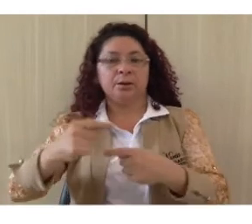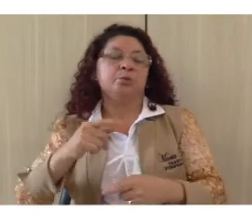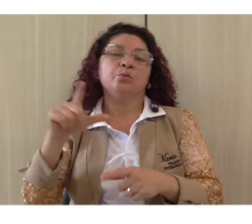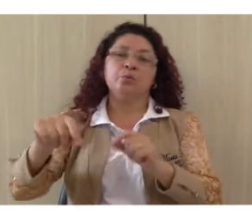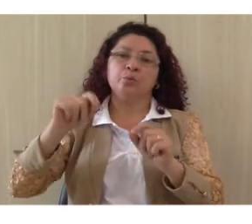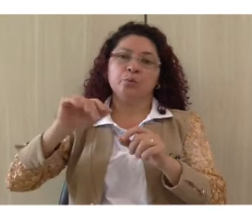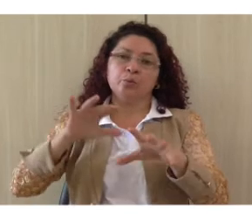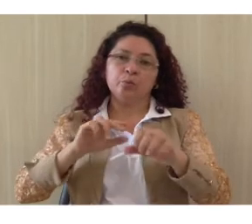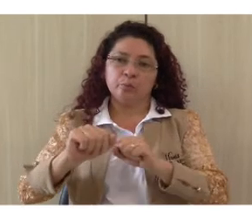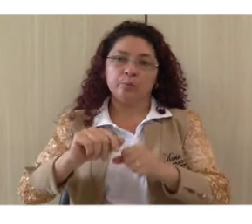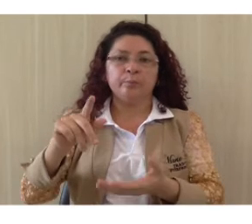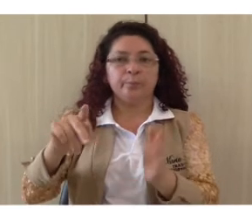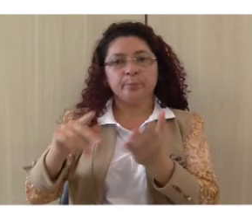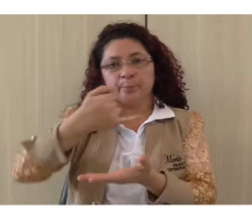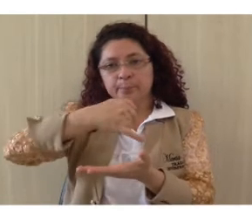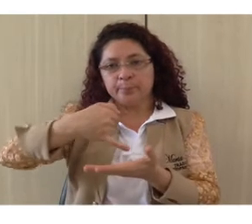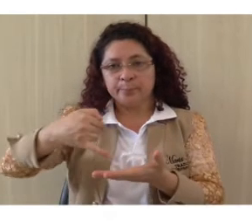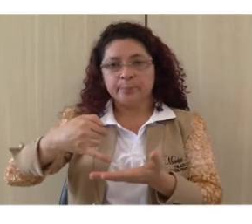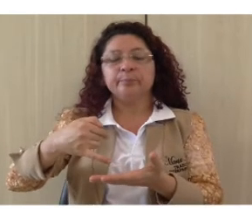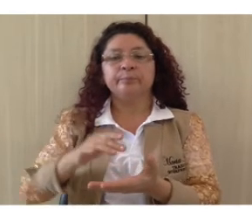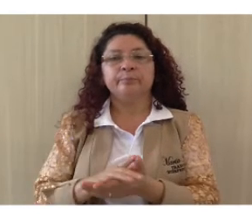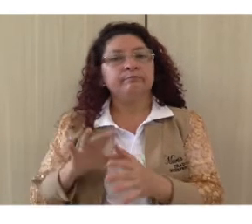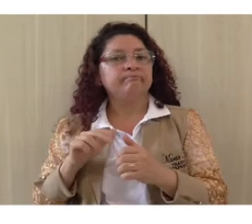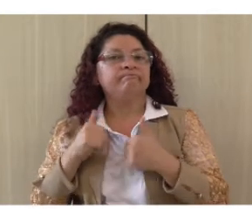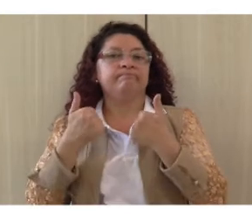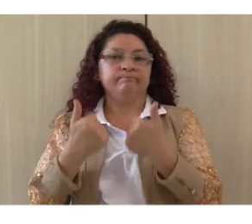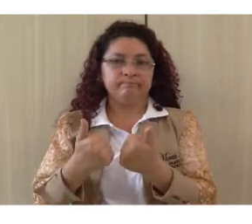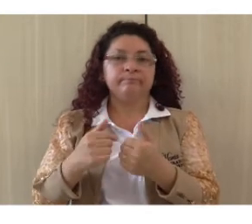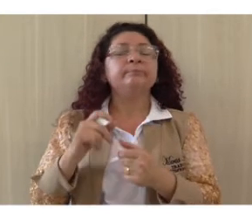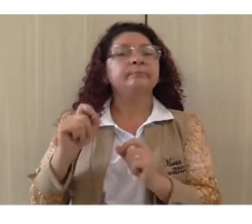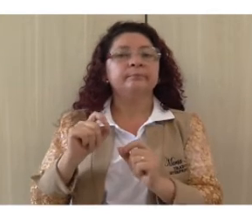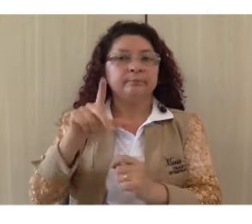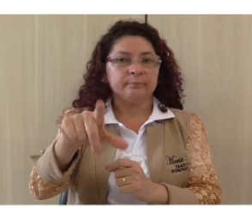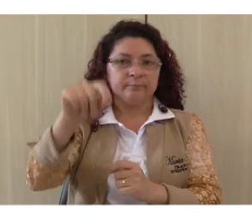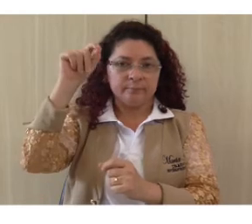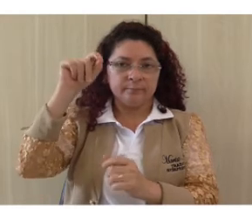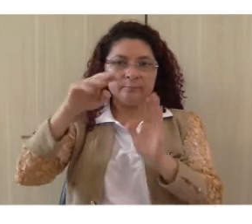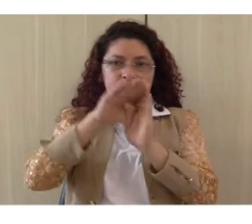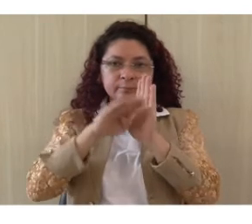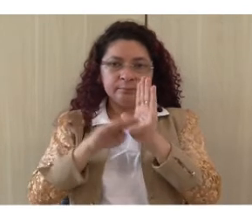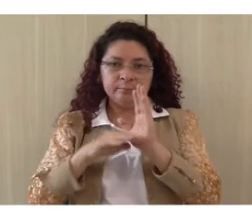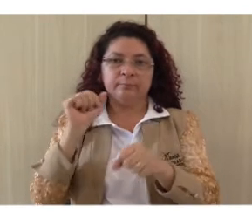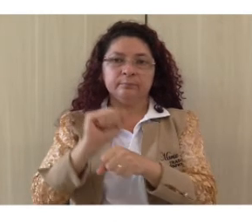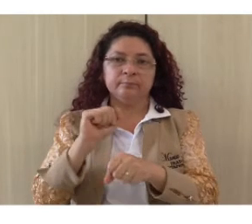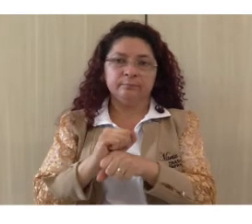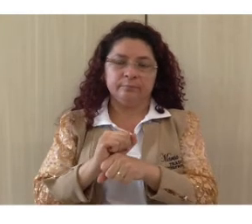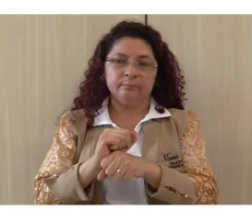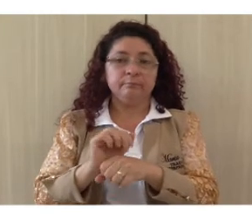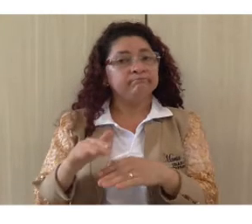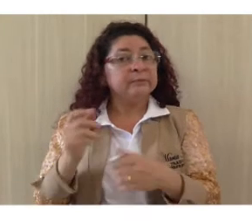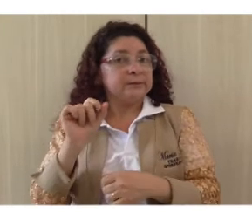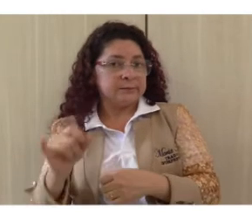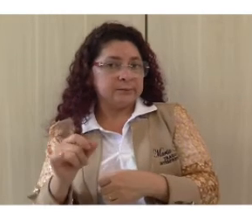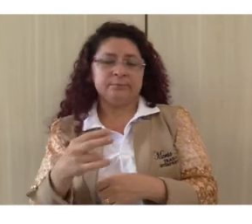de habilitação de matrícula dos candidatos aprovados e da convocação da lista de espera, caso